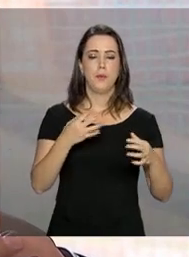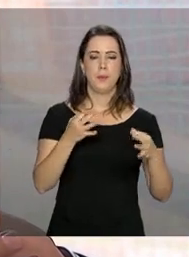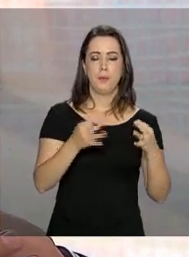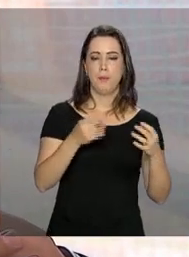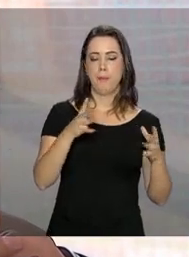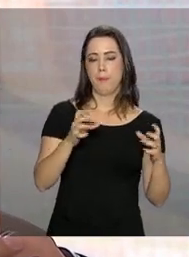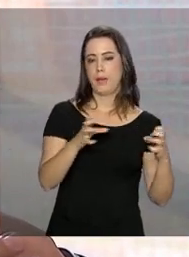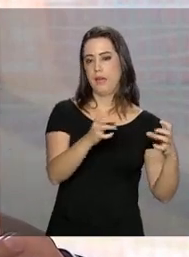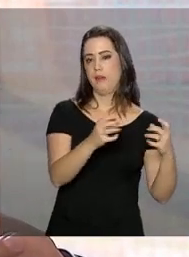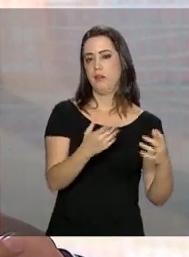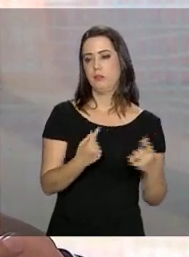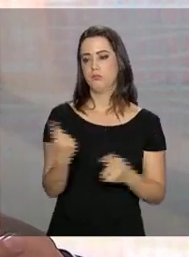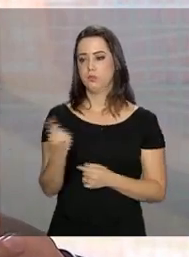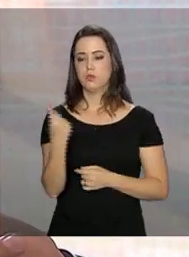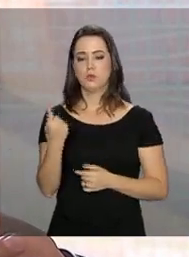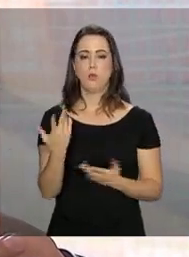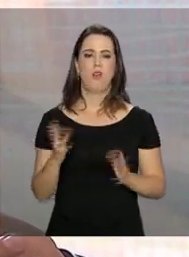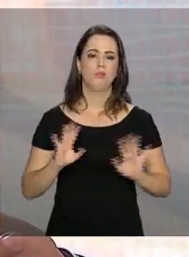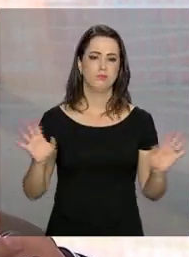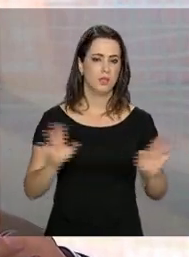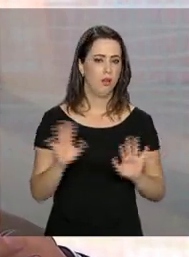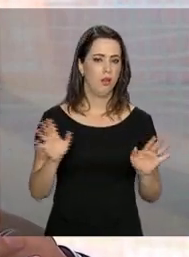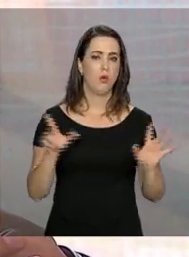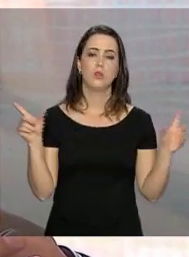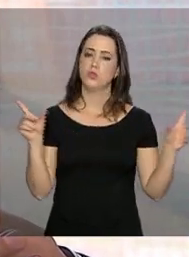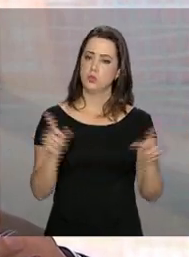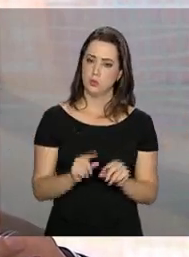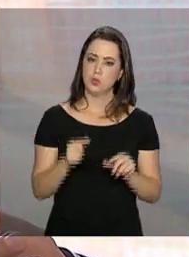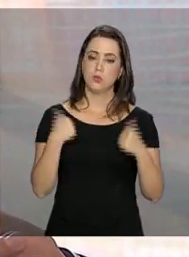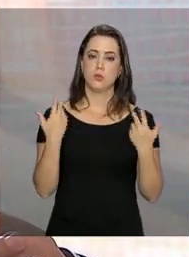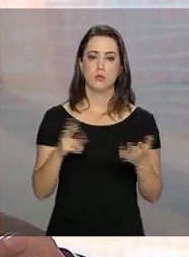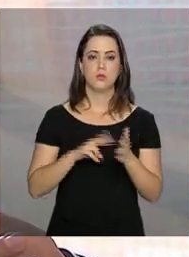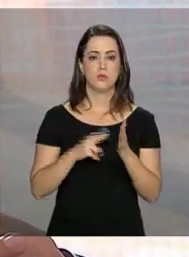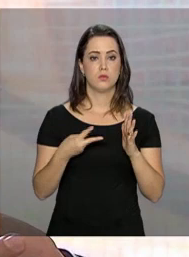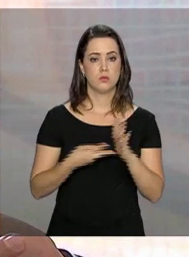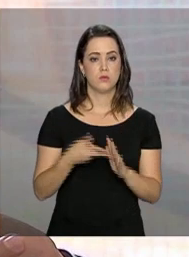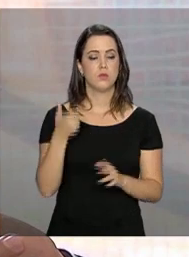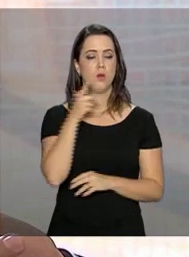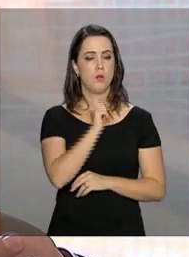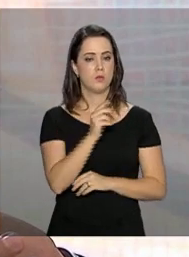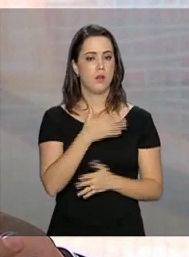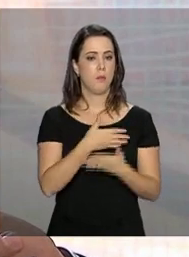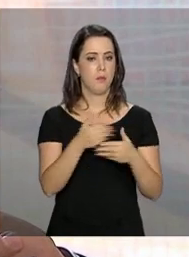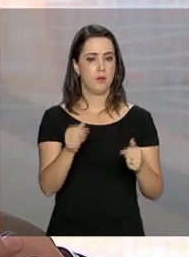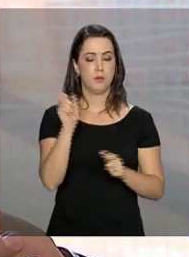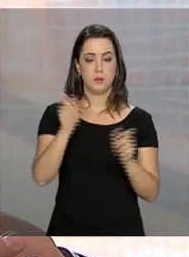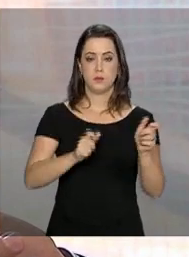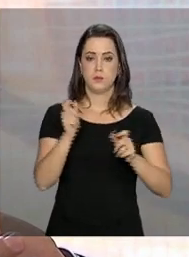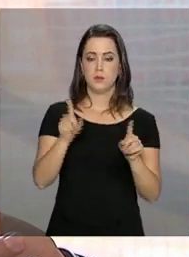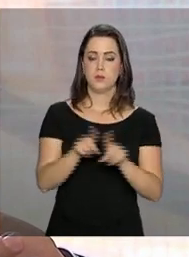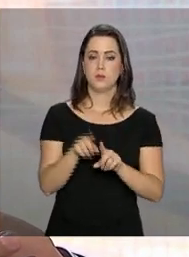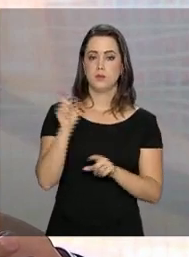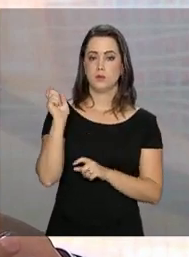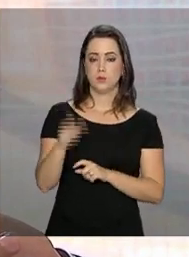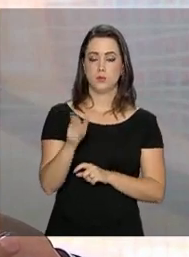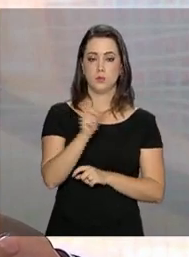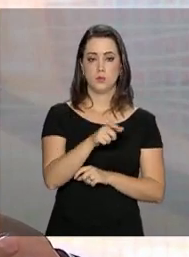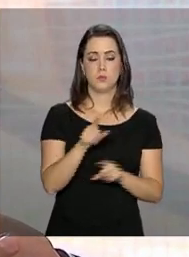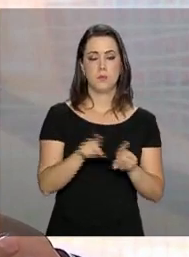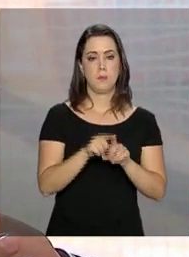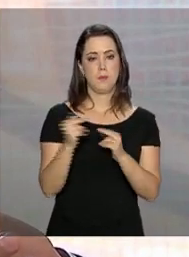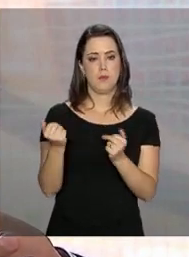diminuindo os conflitos individuais a isso representa um ganho não só para o consumidor como fornecedor